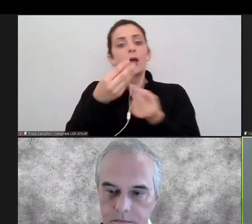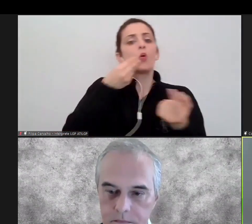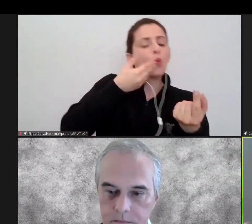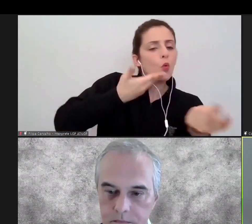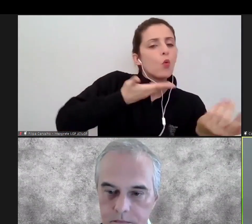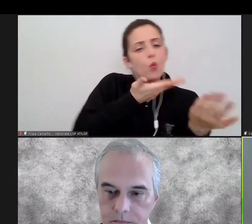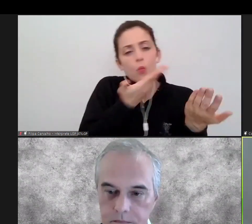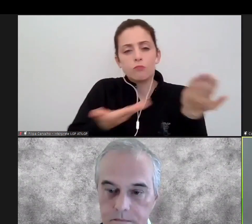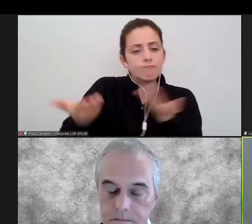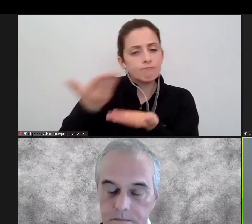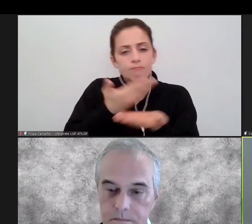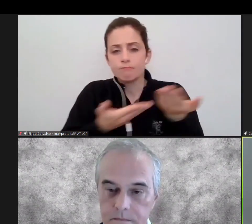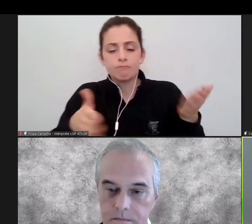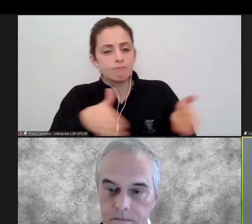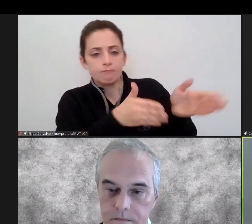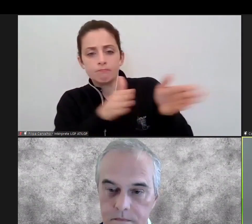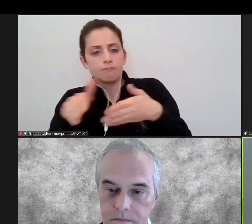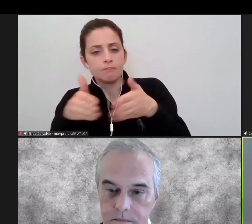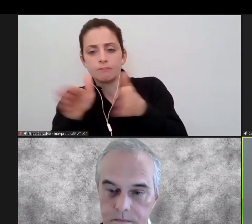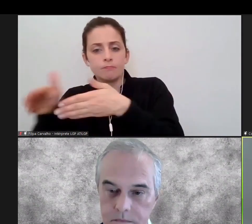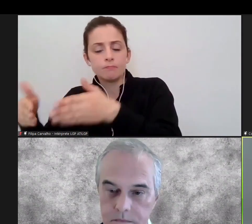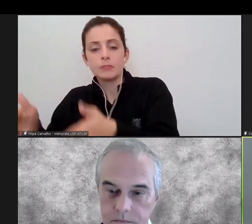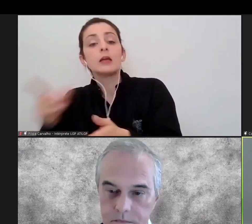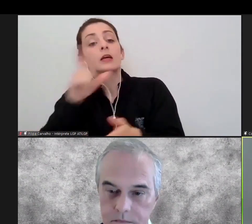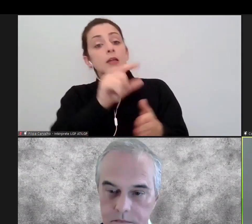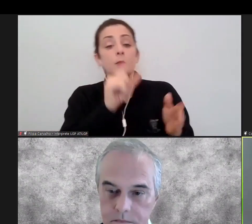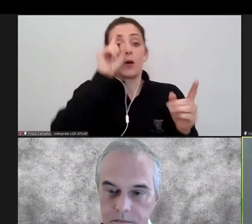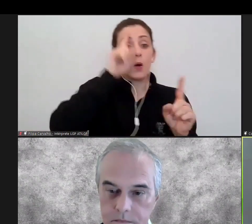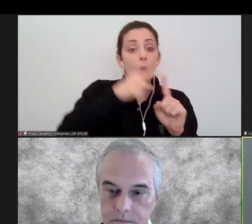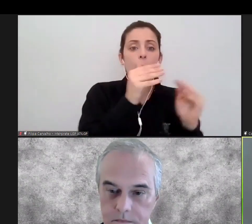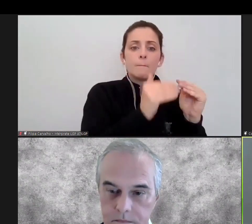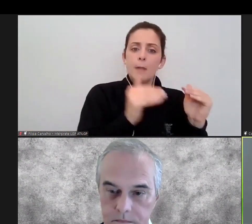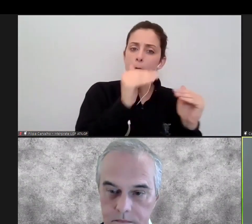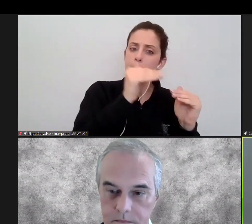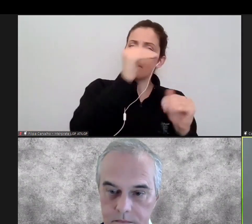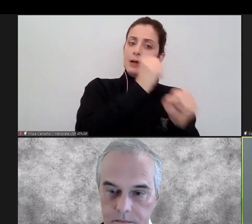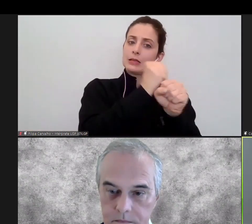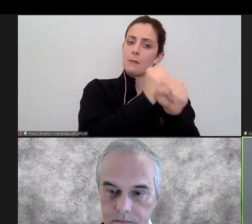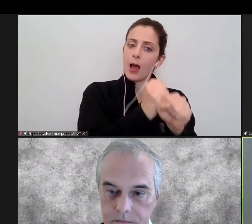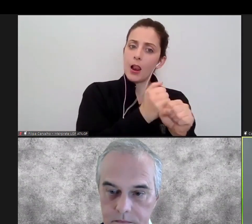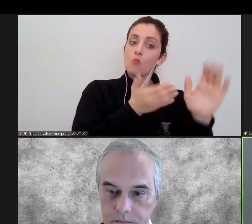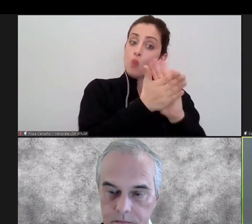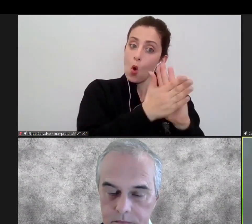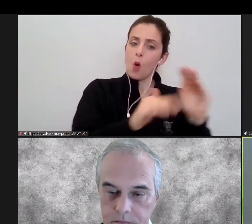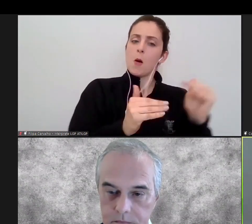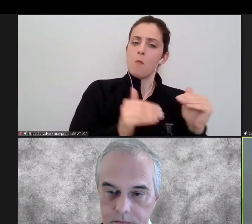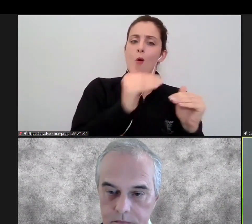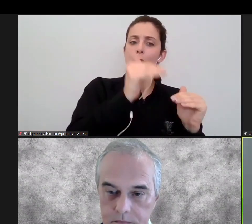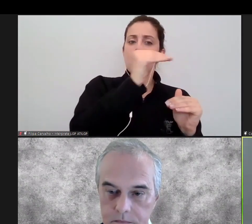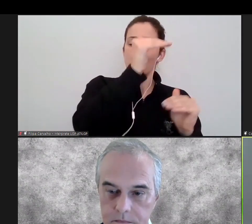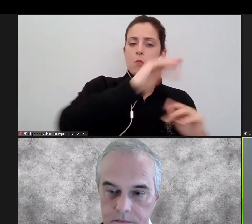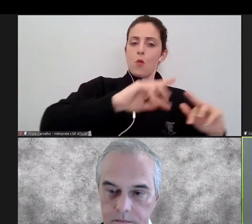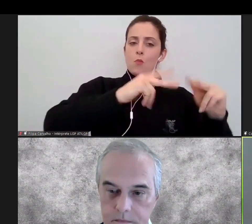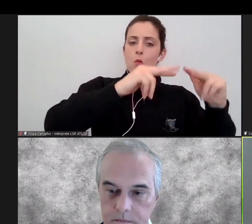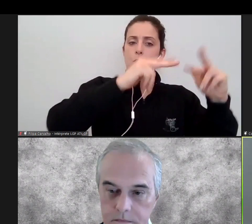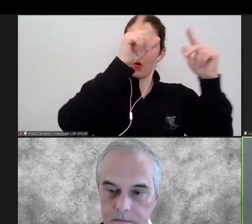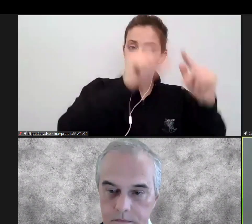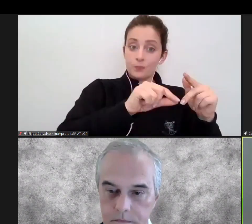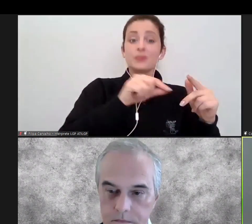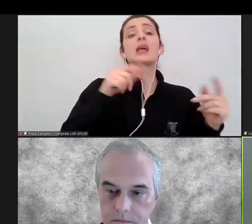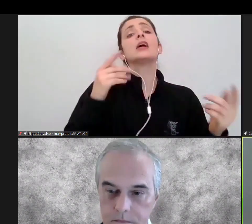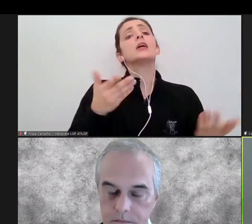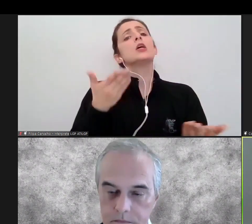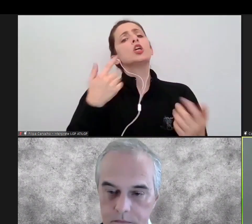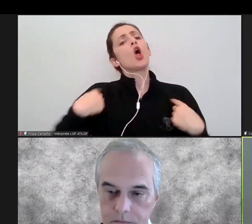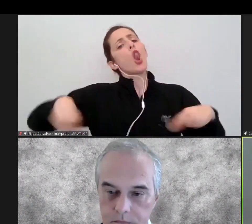possível, da progressão no mercado de trabalho. E temos sempre em consideração não só estas questões da inclusão laboral, mas